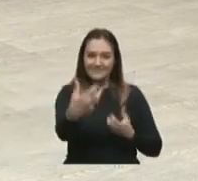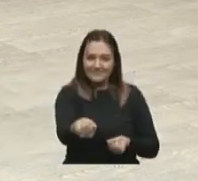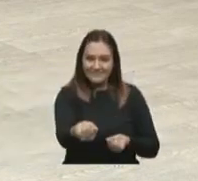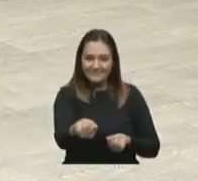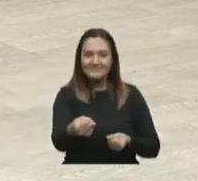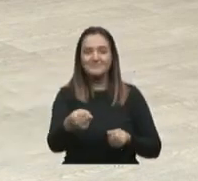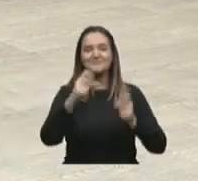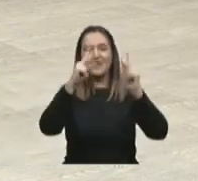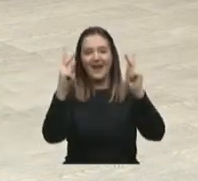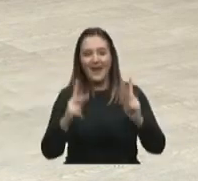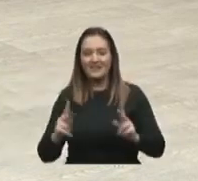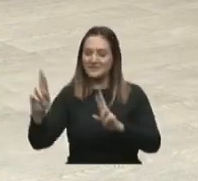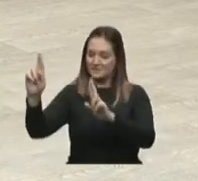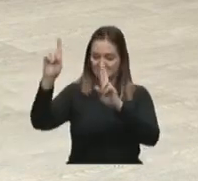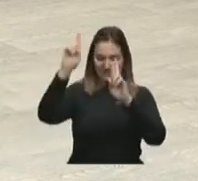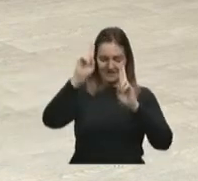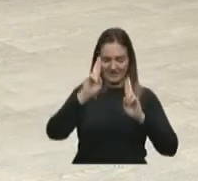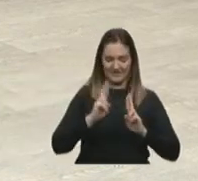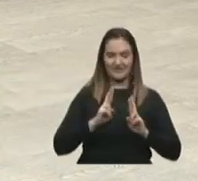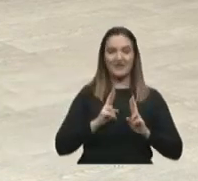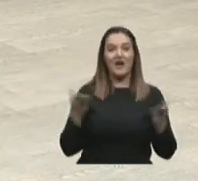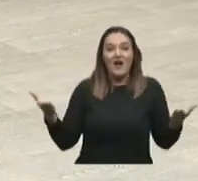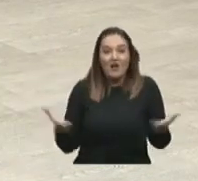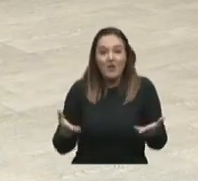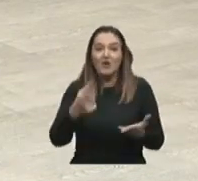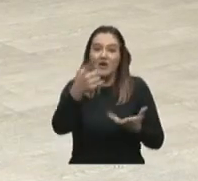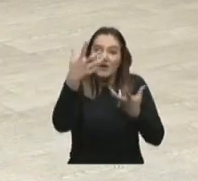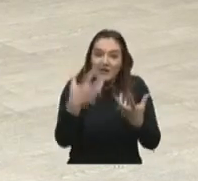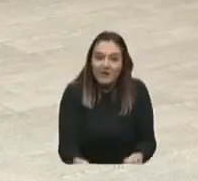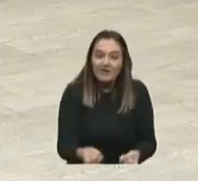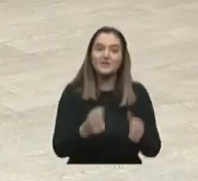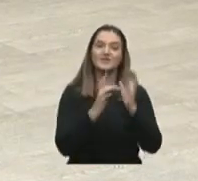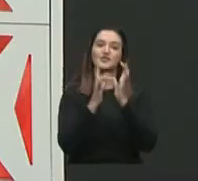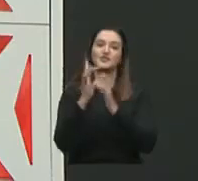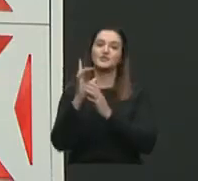esperança. Receba agora Jesus no seu coração.